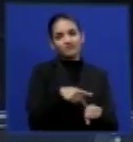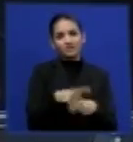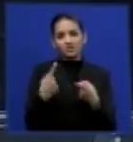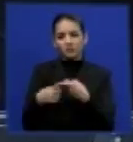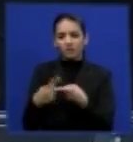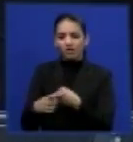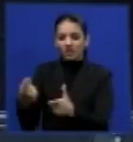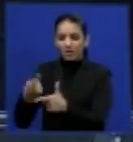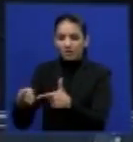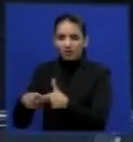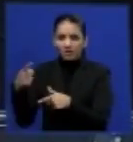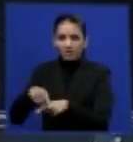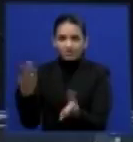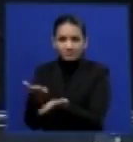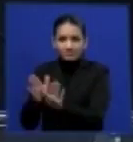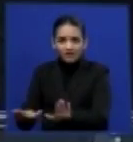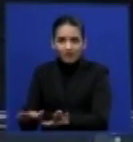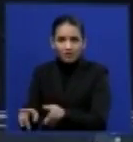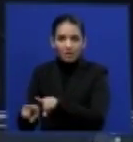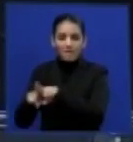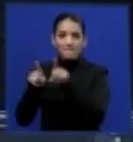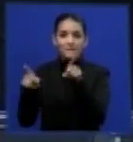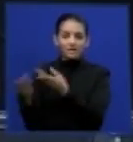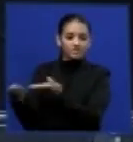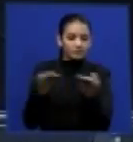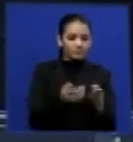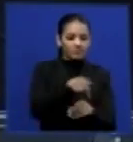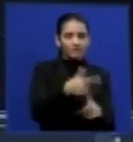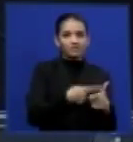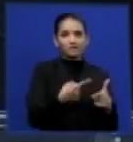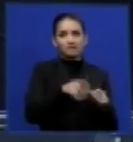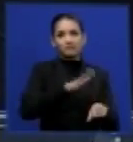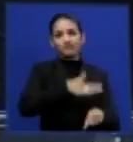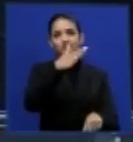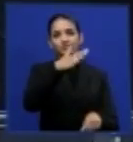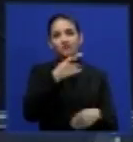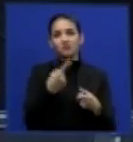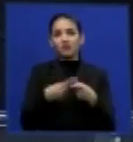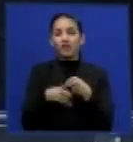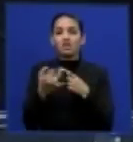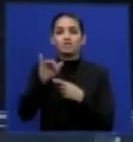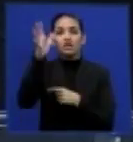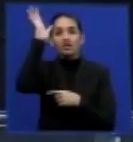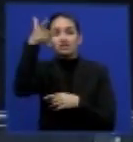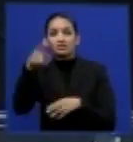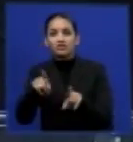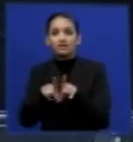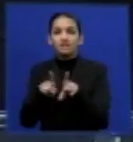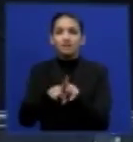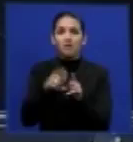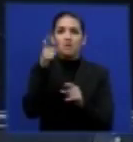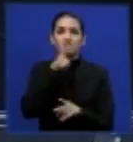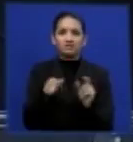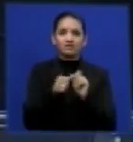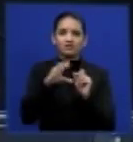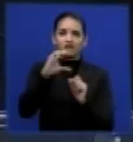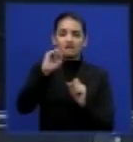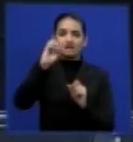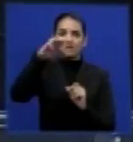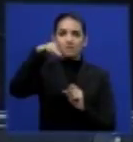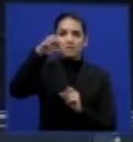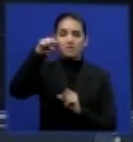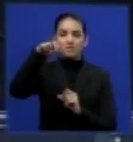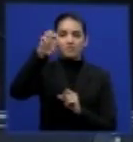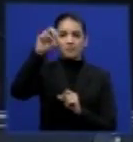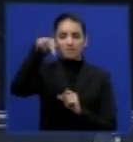porque se a solução fosse queimar em fornos de cimento eles não precisariam mandar para nós eh Eles sabem que a situação é perigosa em fos de